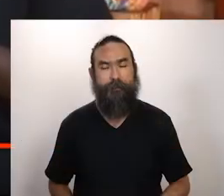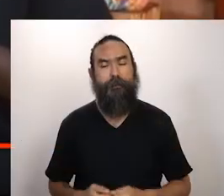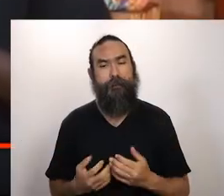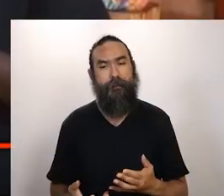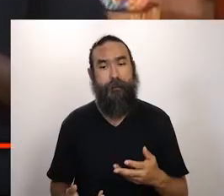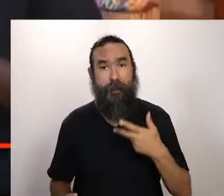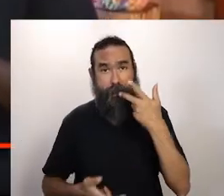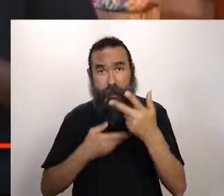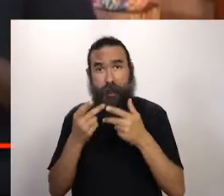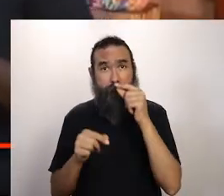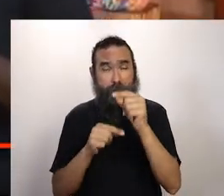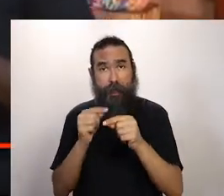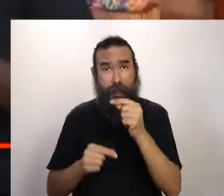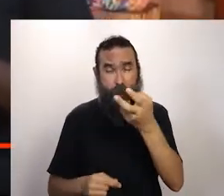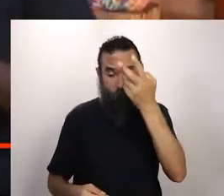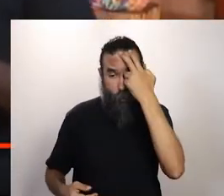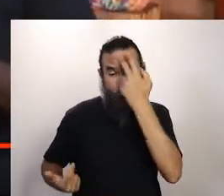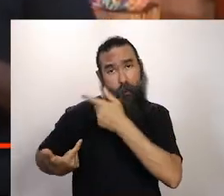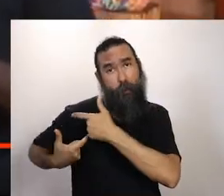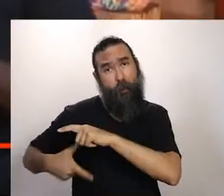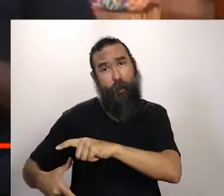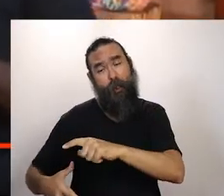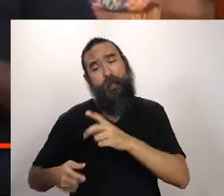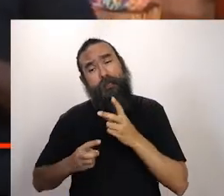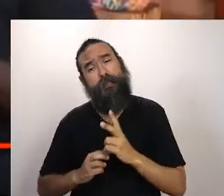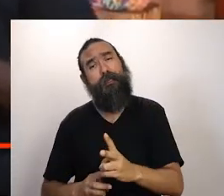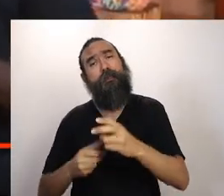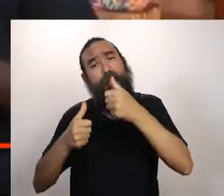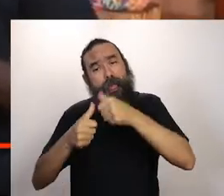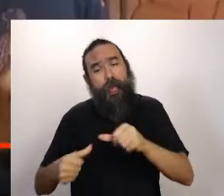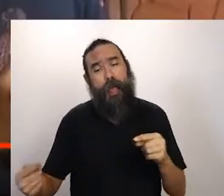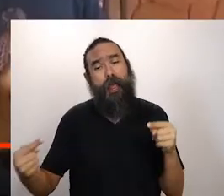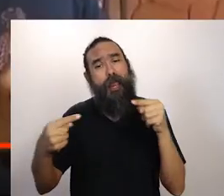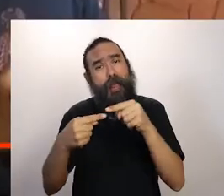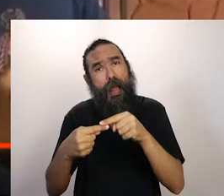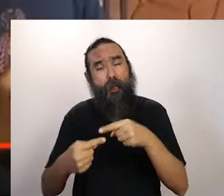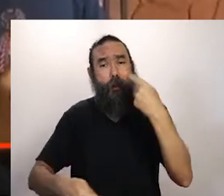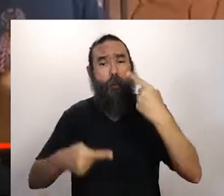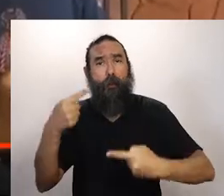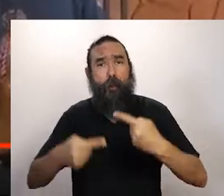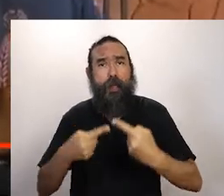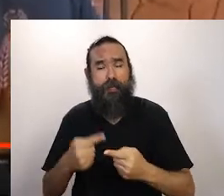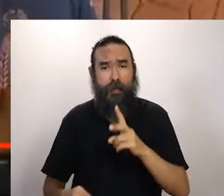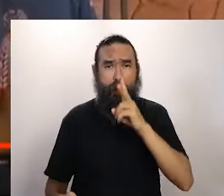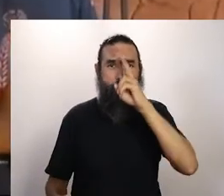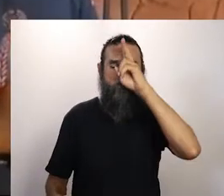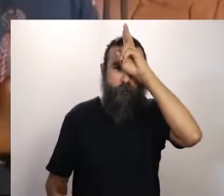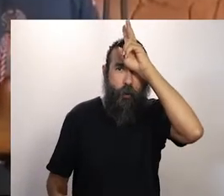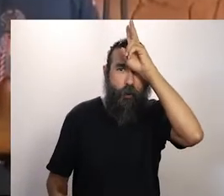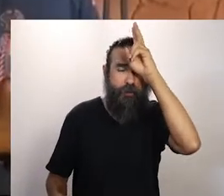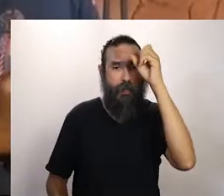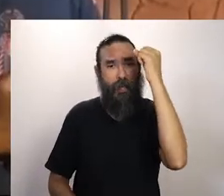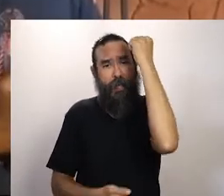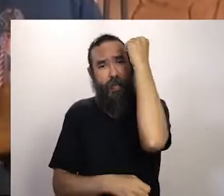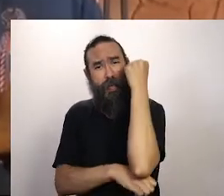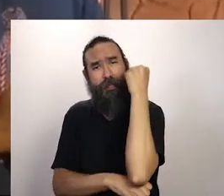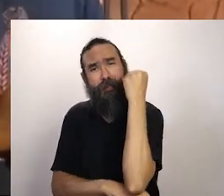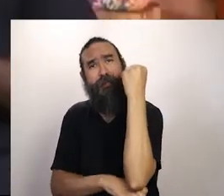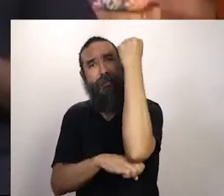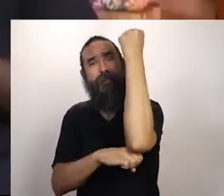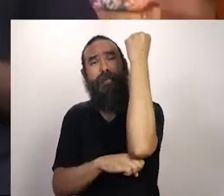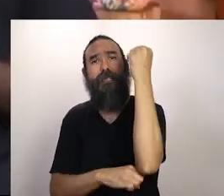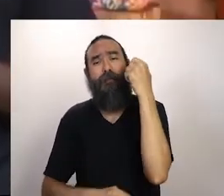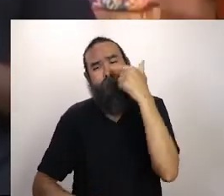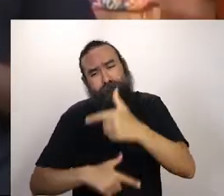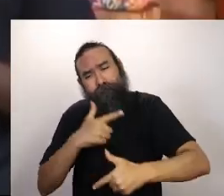A gente quer dizer que a cultura popular sempre foi atrelada à política, à força, à resistência e à manutenção da vida